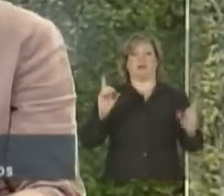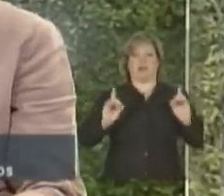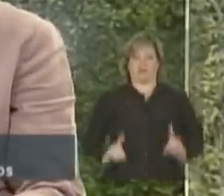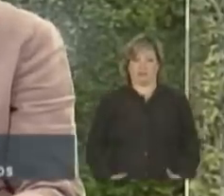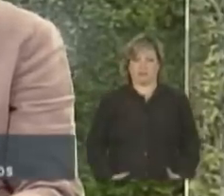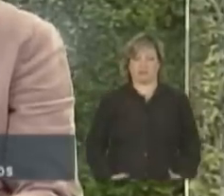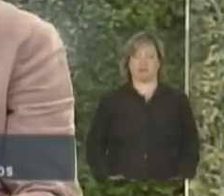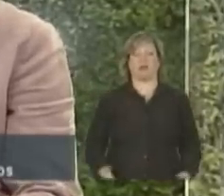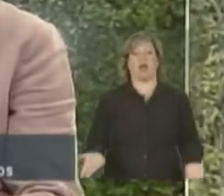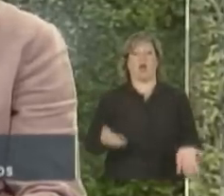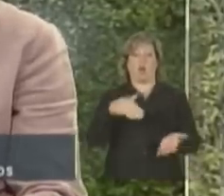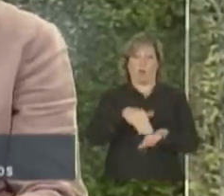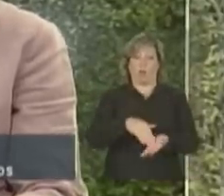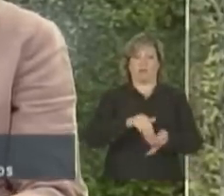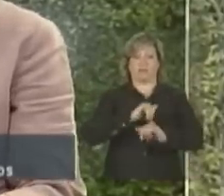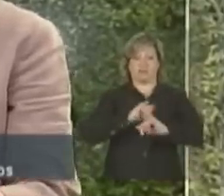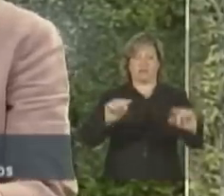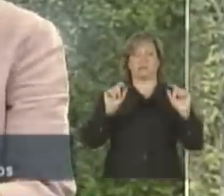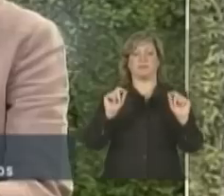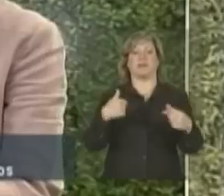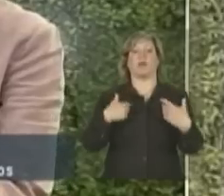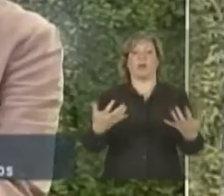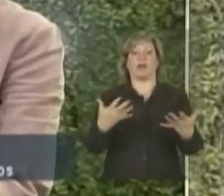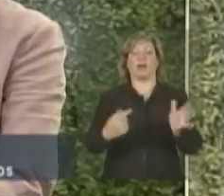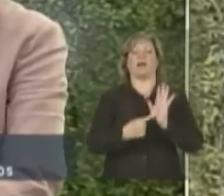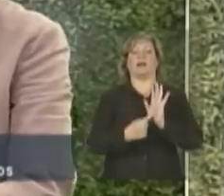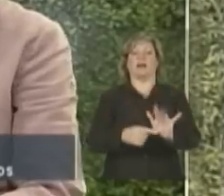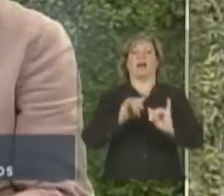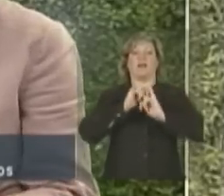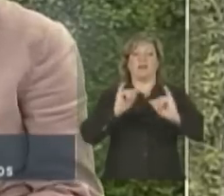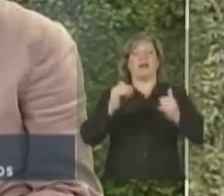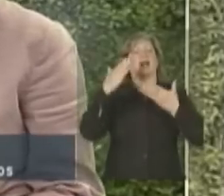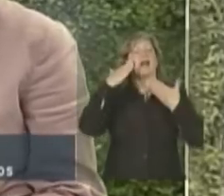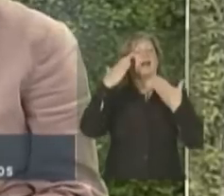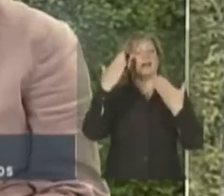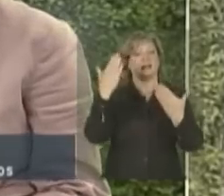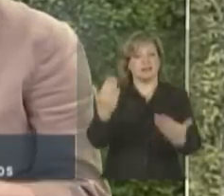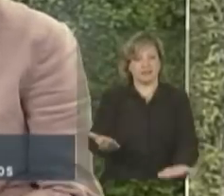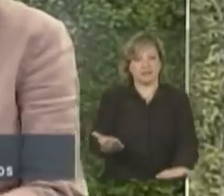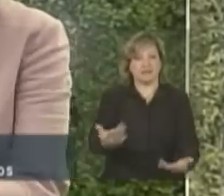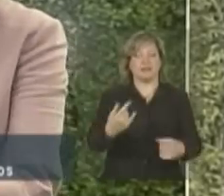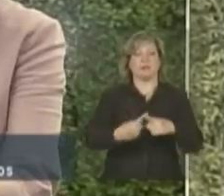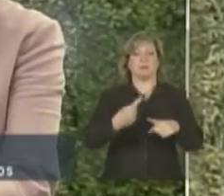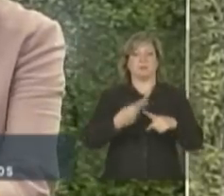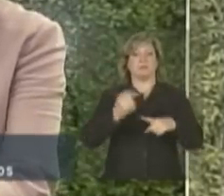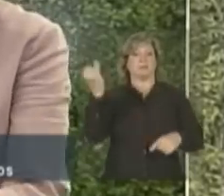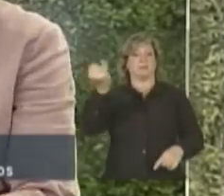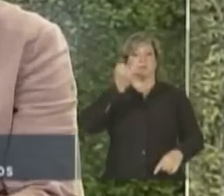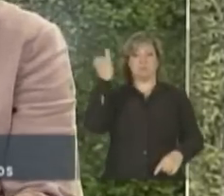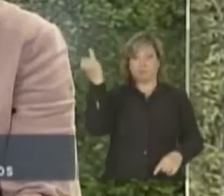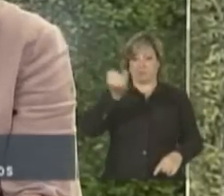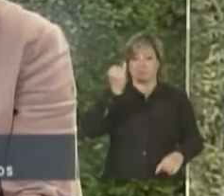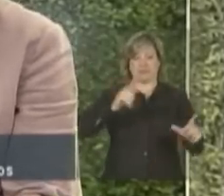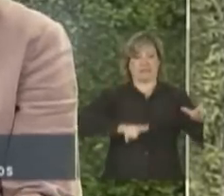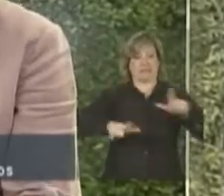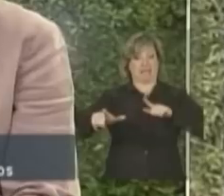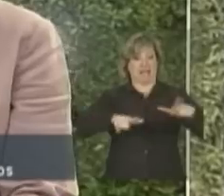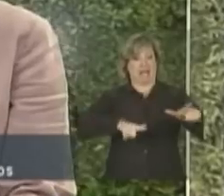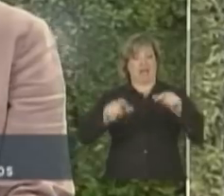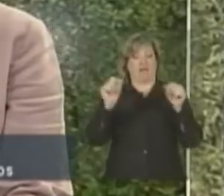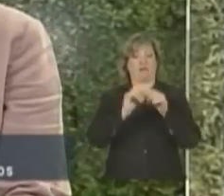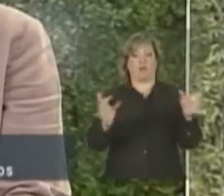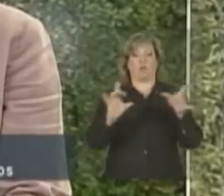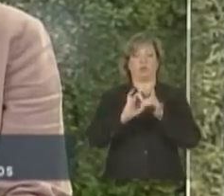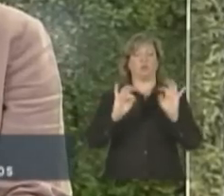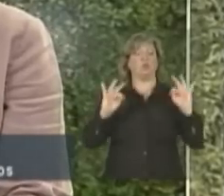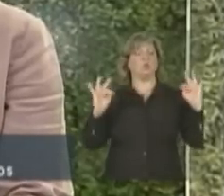Por último, senhores e senhoras, eu quero manifestar um agradecimento e a relevância de um trabalho que integrou todas